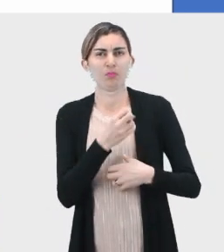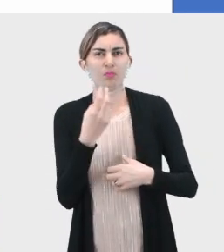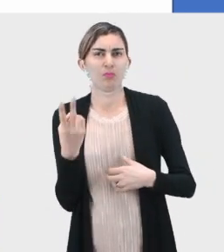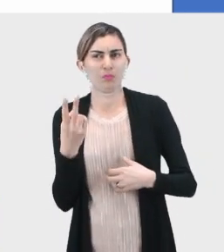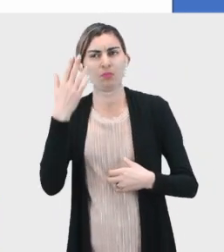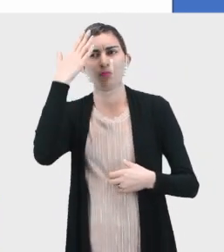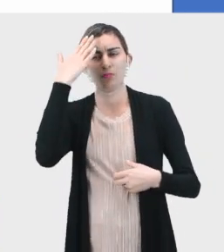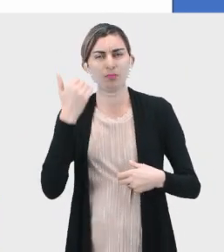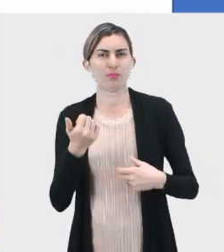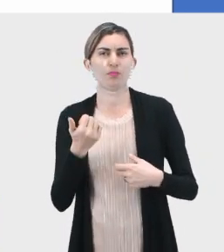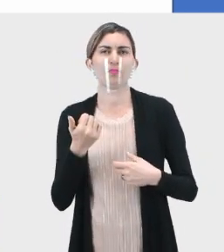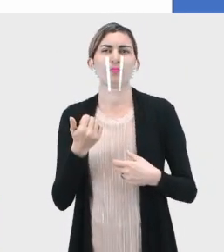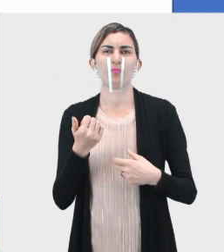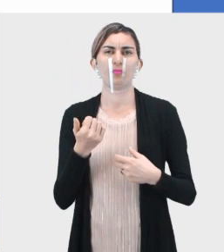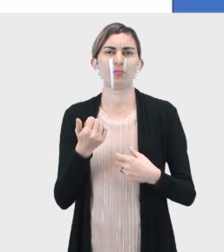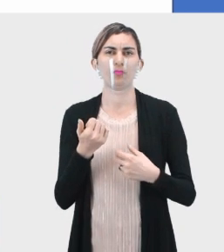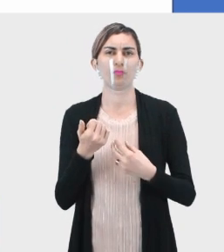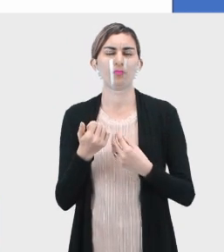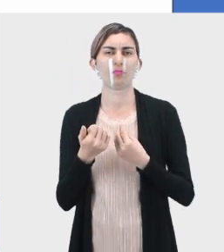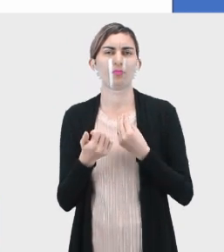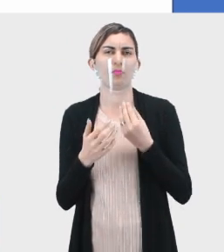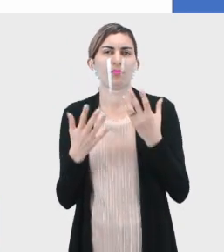B. Self-confident,